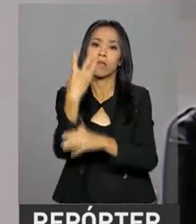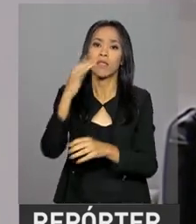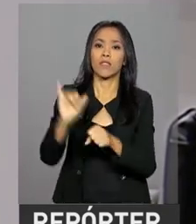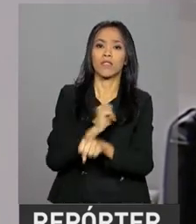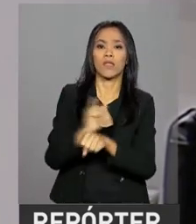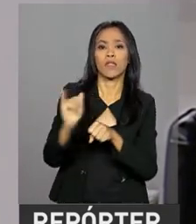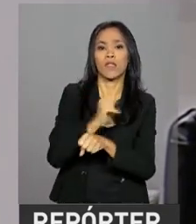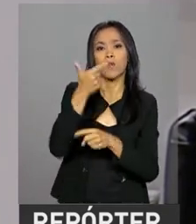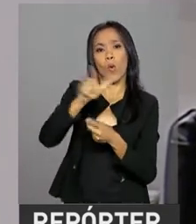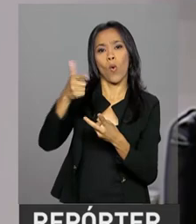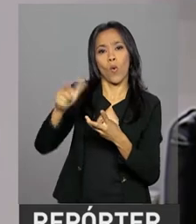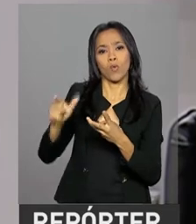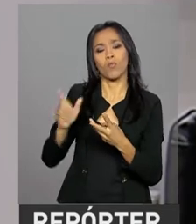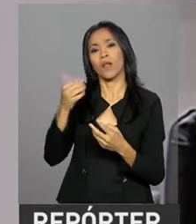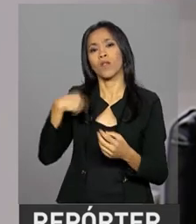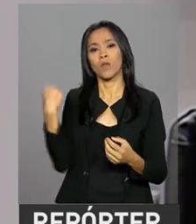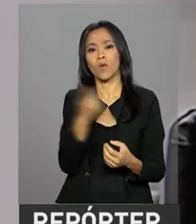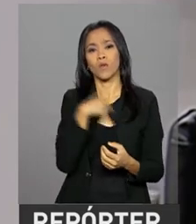o cumprimento da meta estabelecido